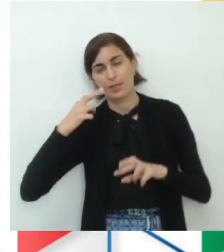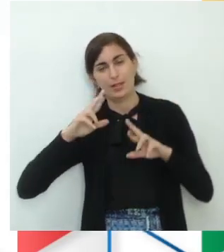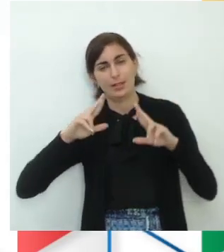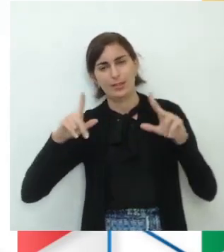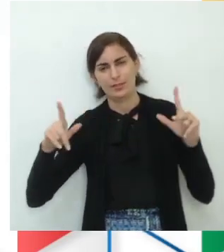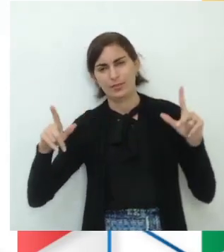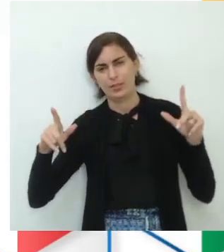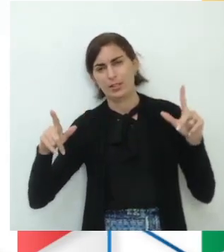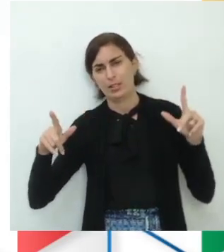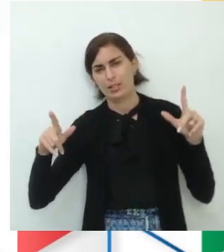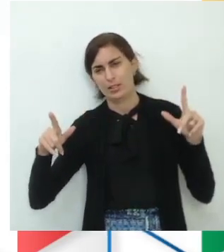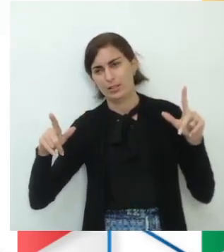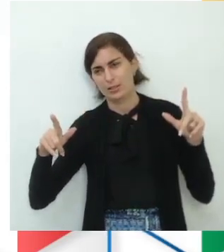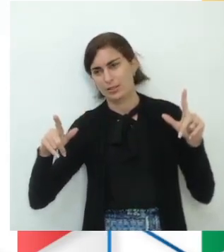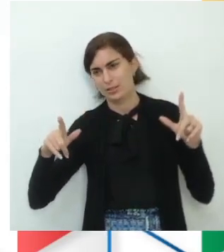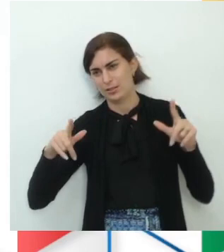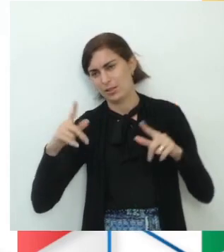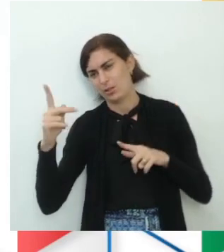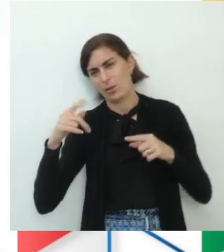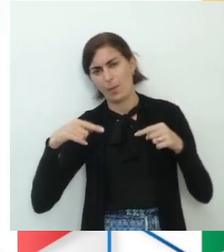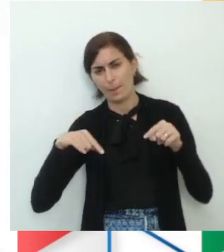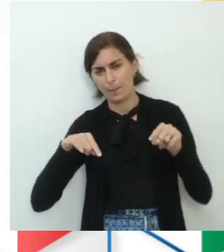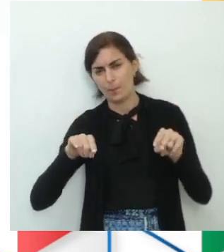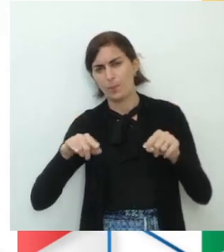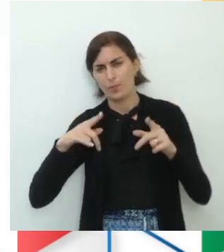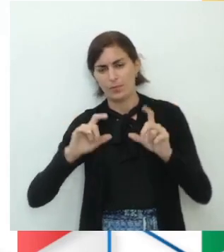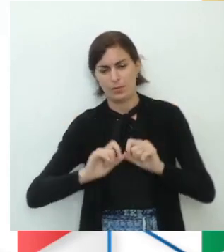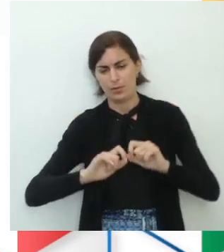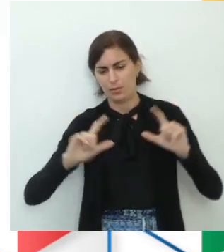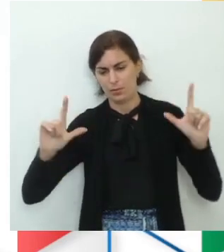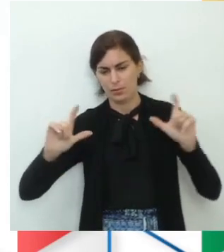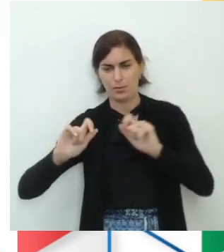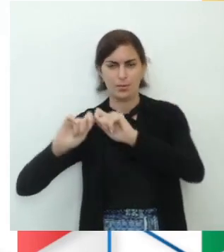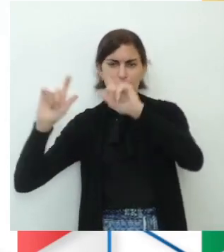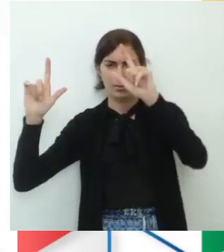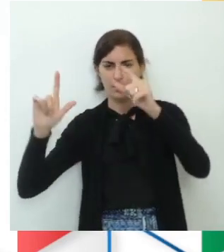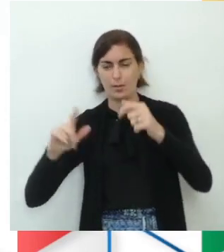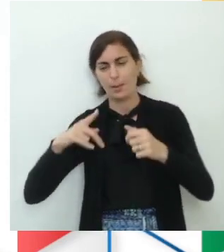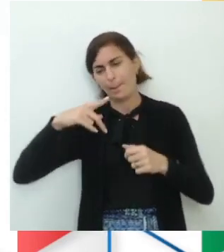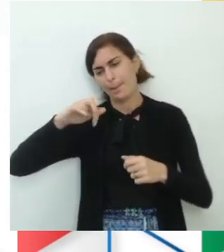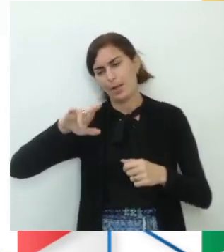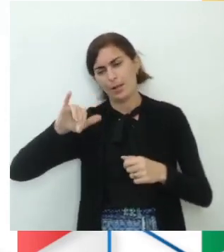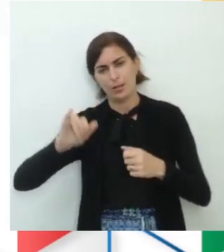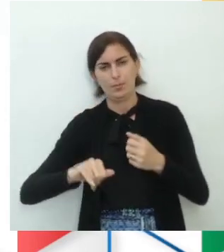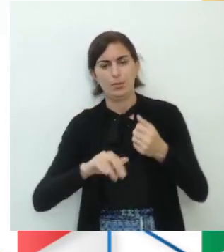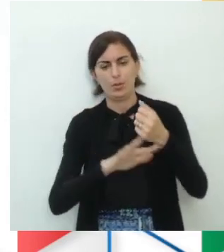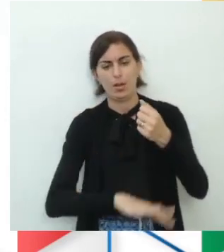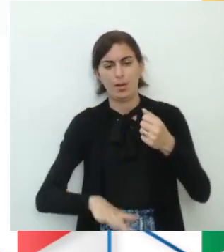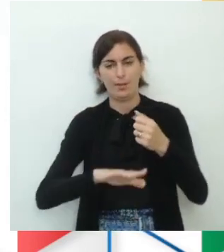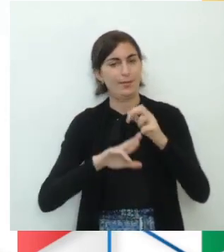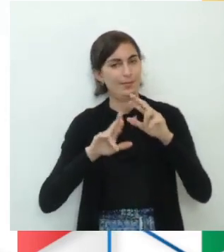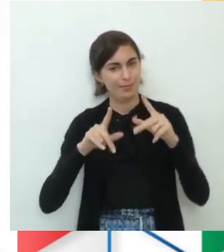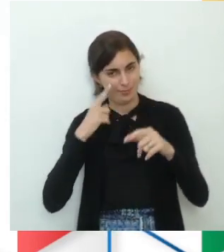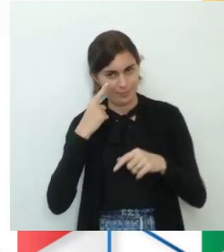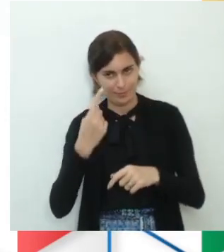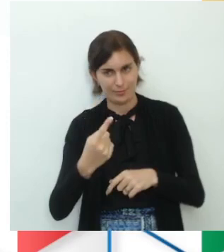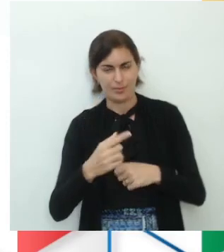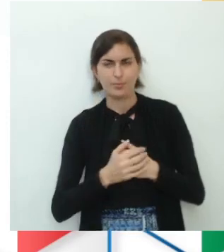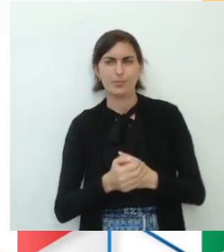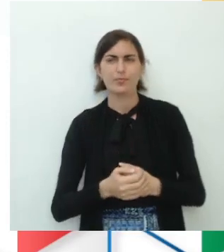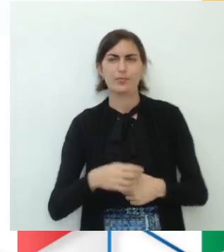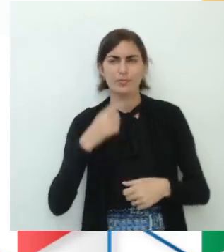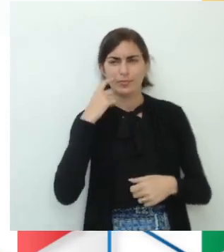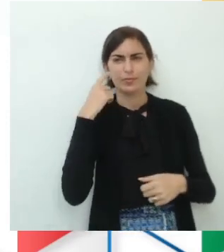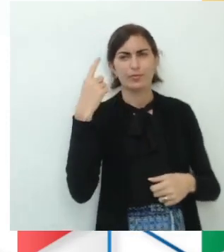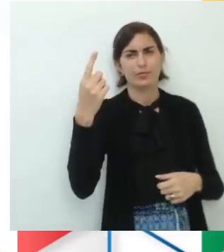diferença gritante que é a proporcionalidade de perímetro para a área. Percebeu? Tá claro para você? Então segue o slide